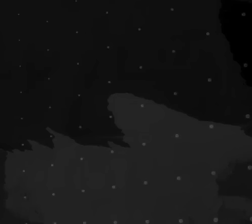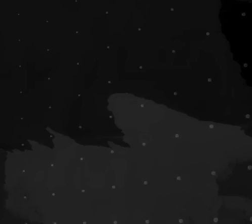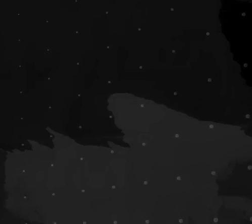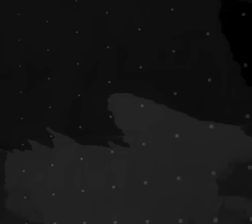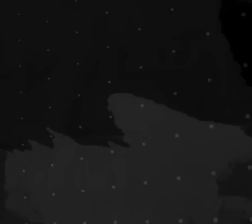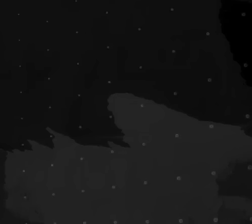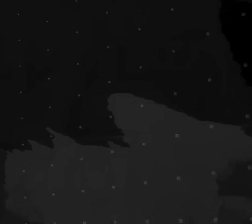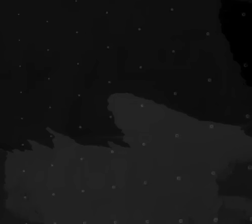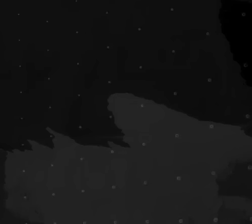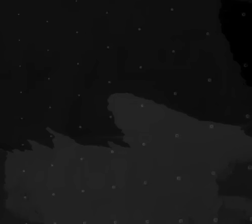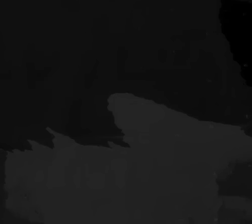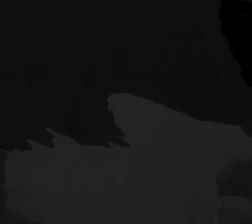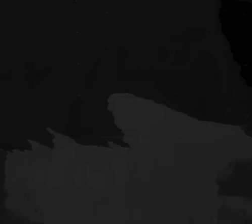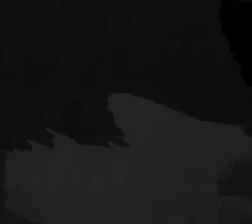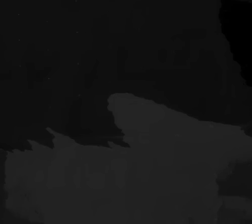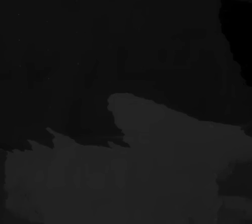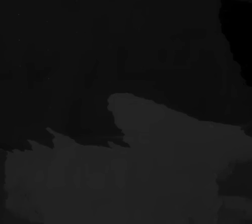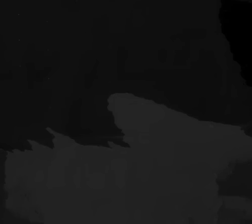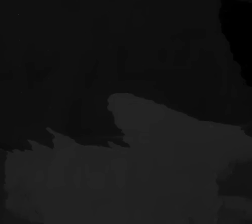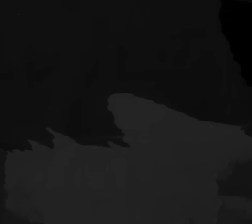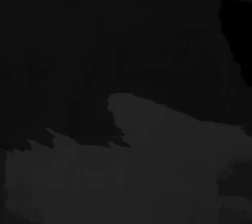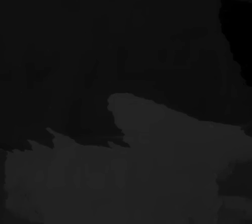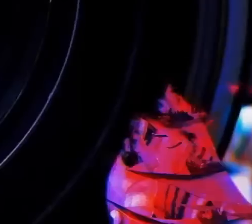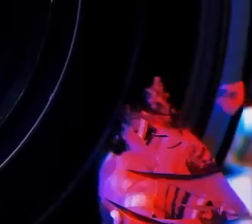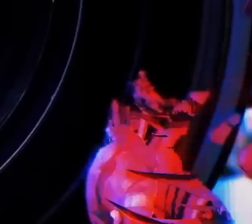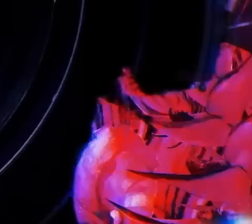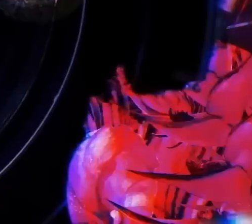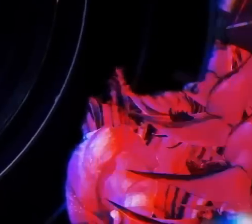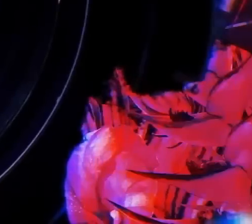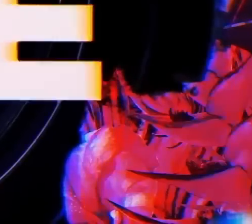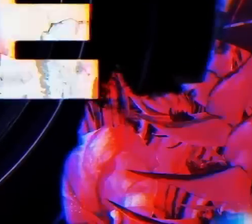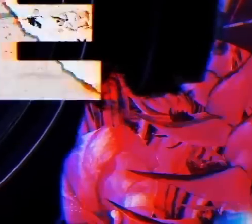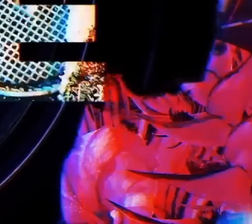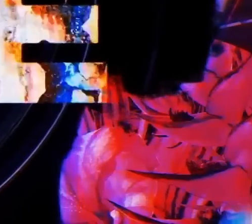mãos do menestrel, a viola e o vaso de ouro.